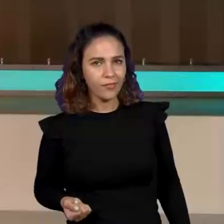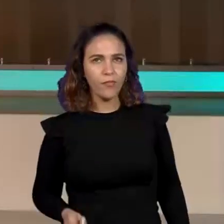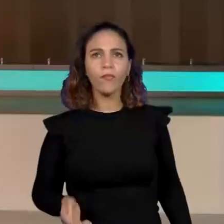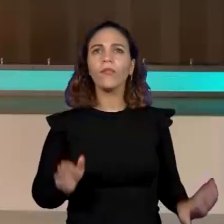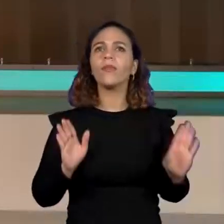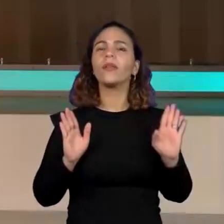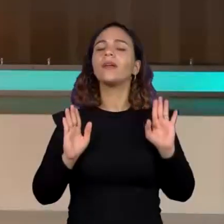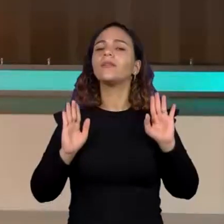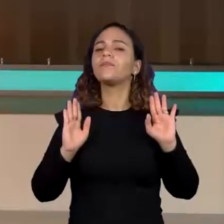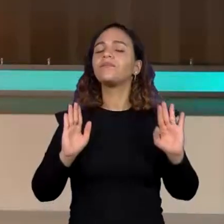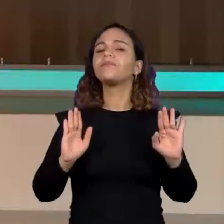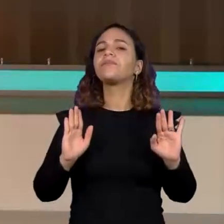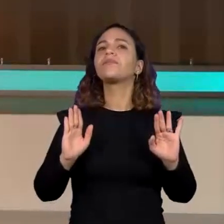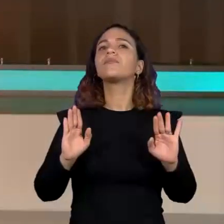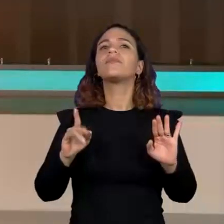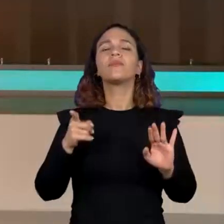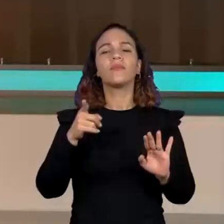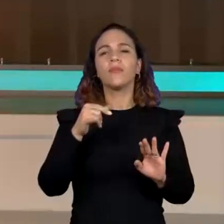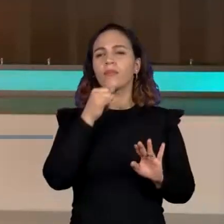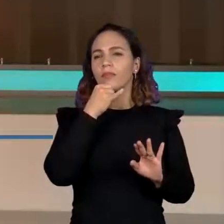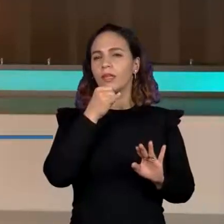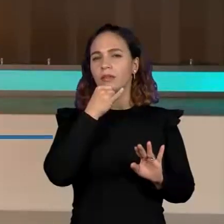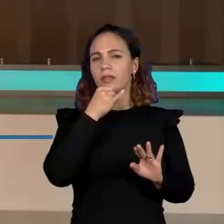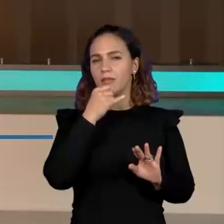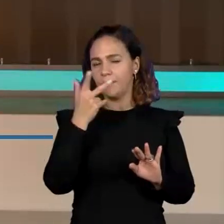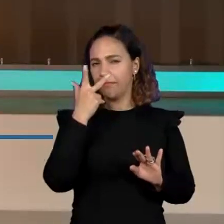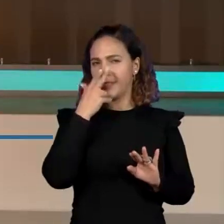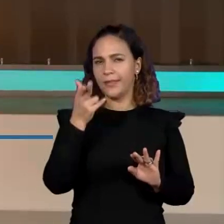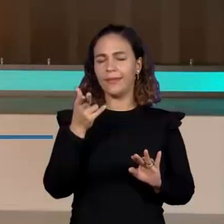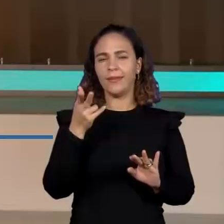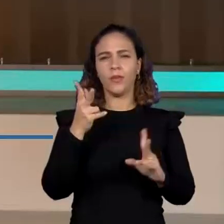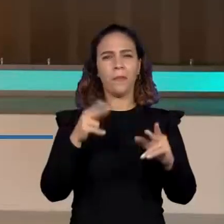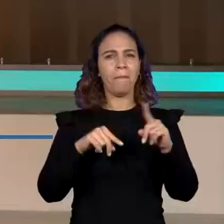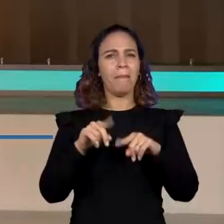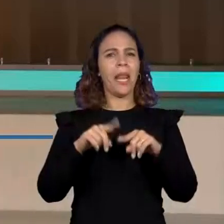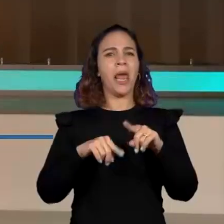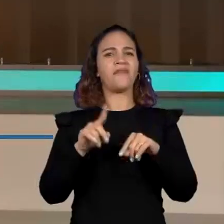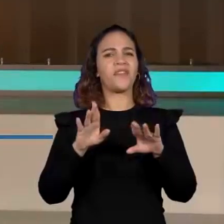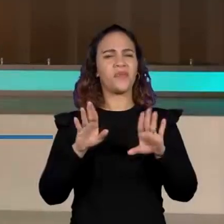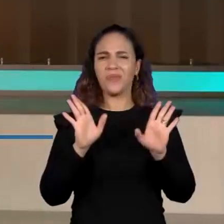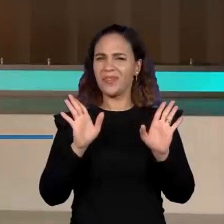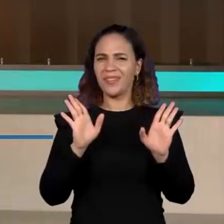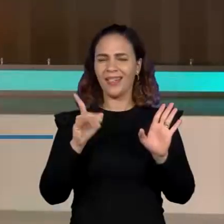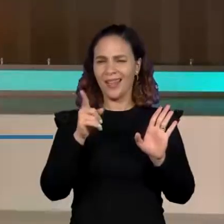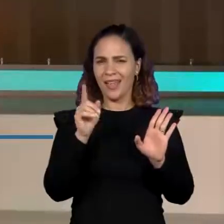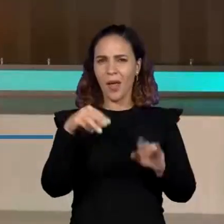Nós temos, quando a gente fala essa palavra, parece um palavrão, né? As nossas combinações